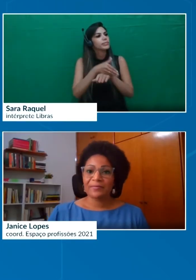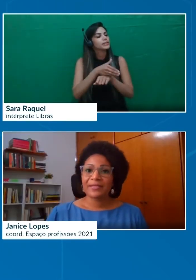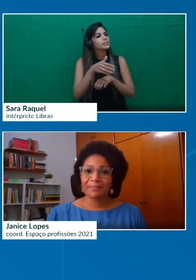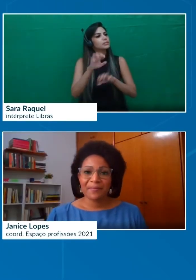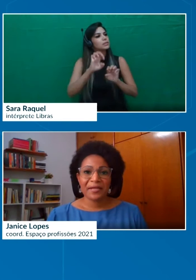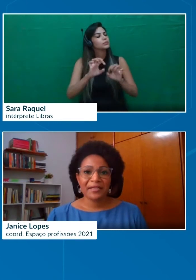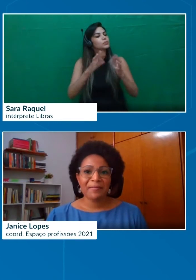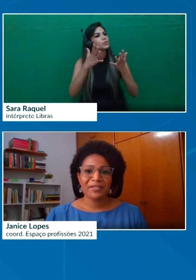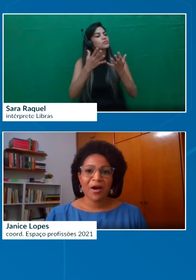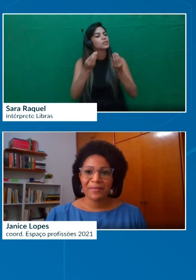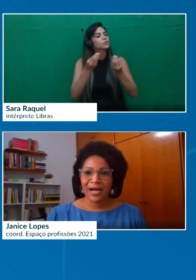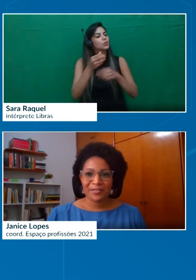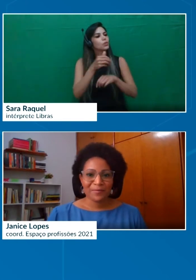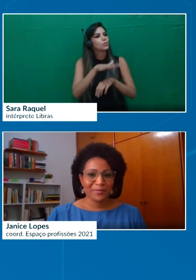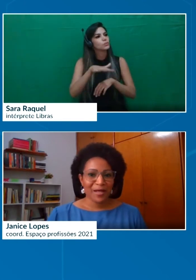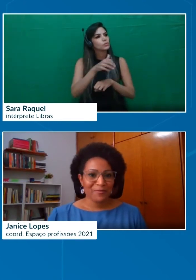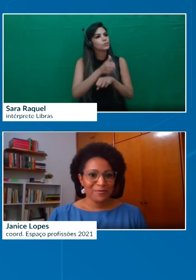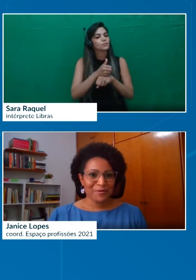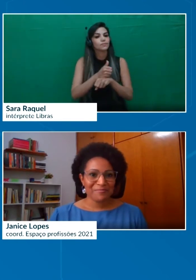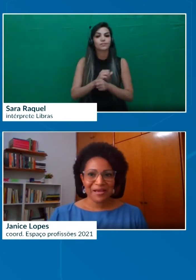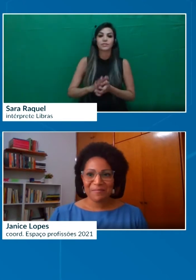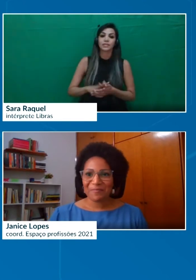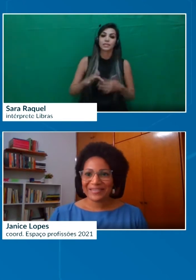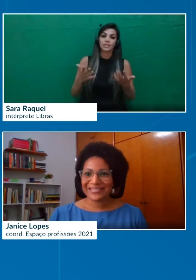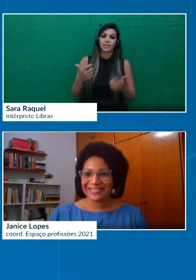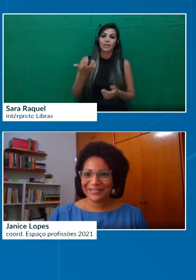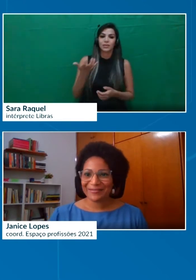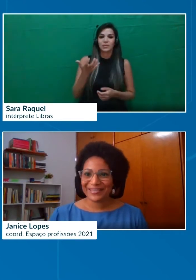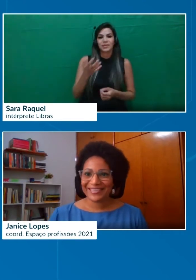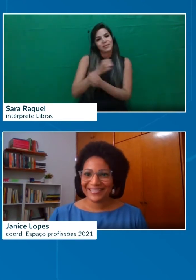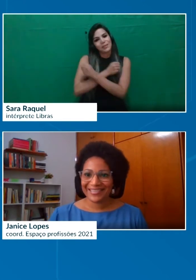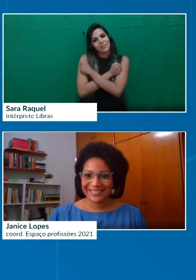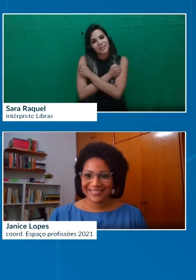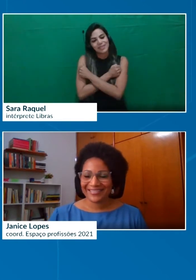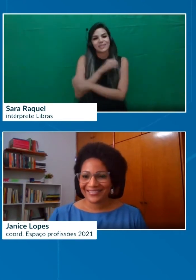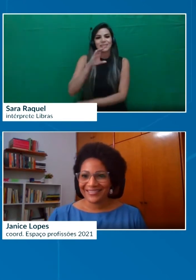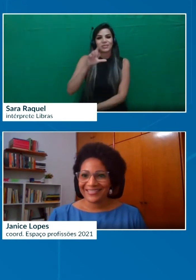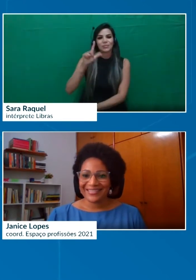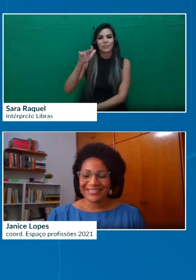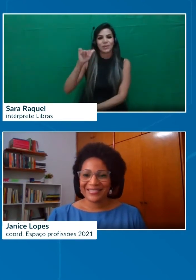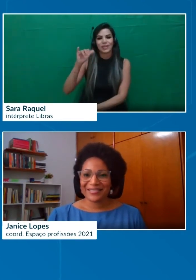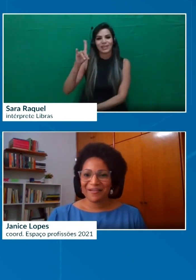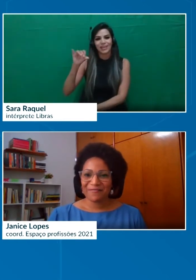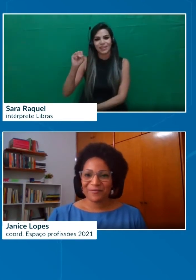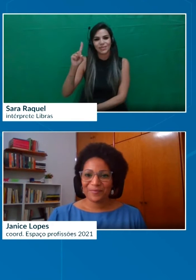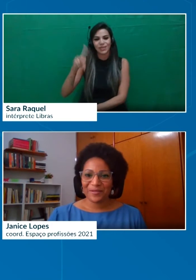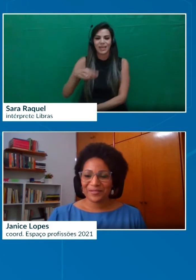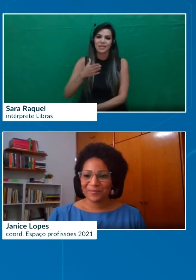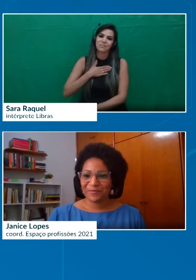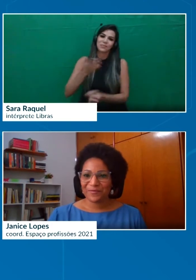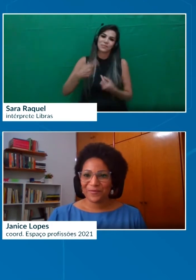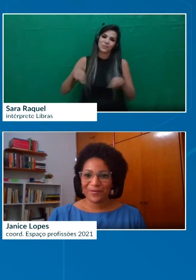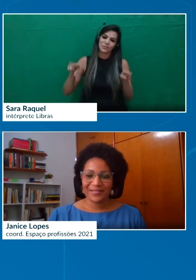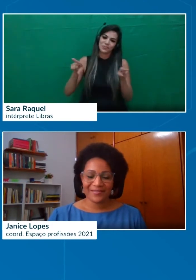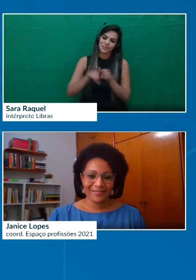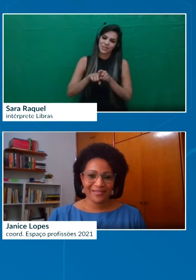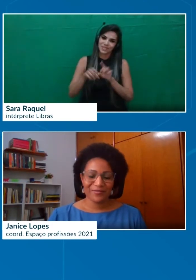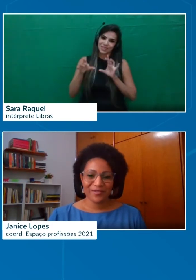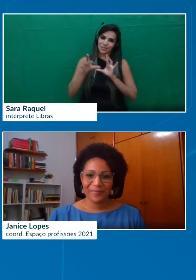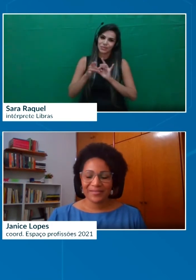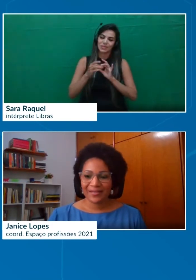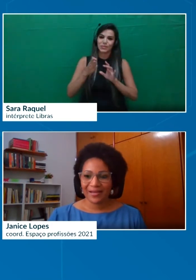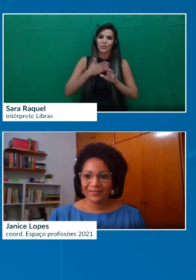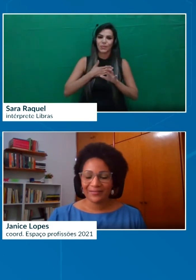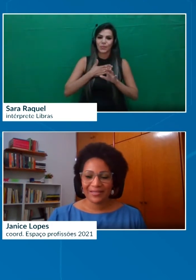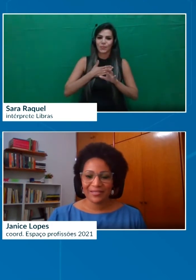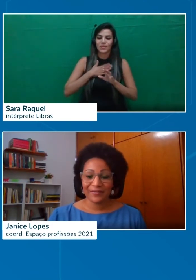Então, Marcelo, primeiro queria mandar um abraço para o Claudson, né, meu parceiro aí nesse desafio Espaço das Profissões,